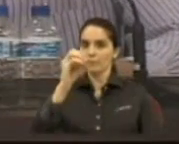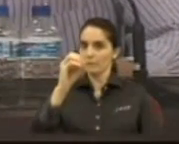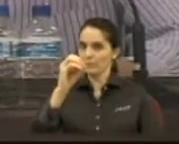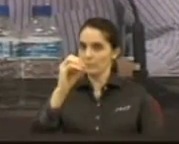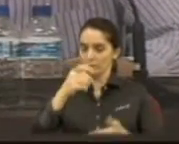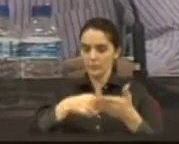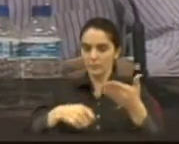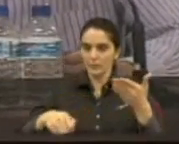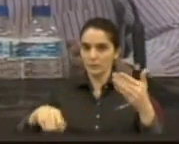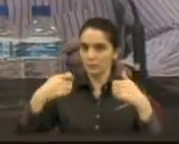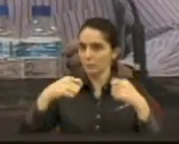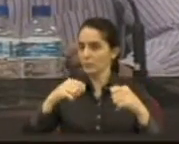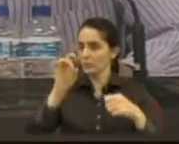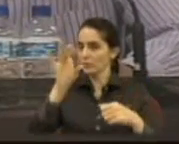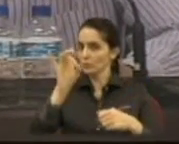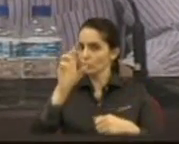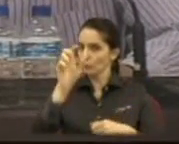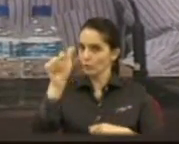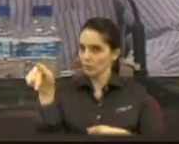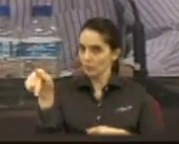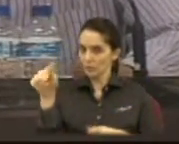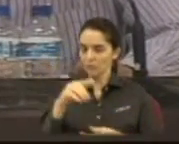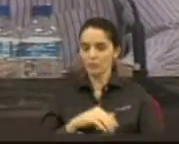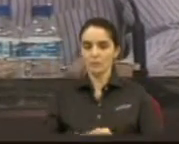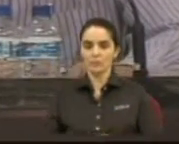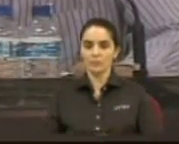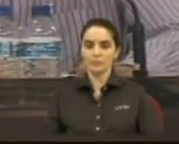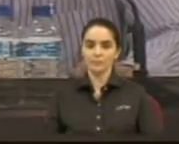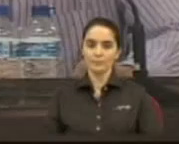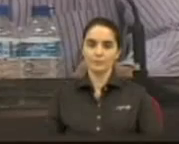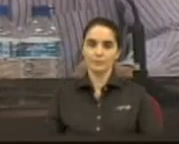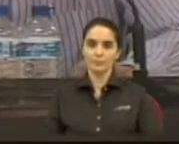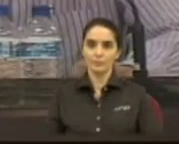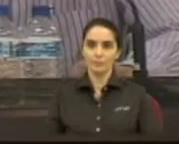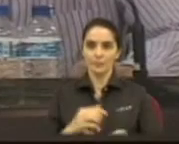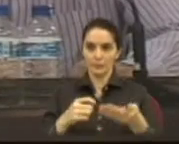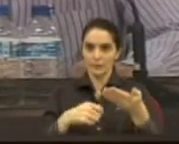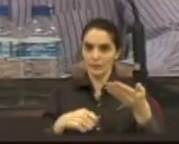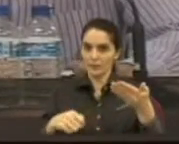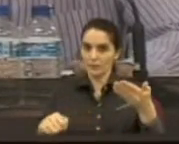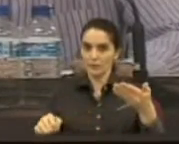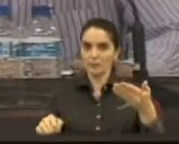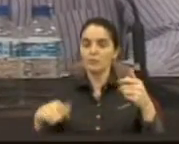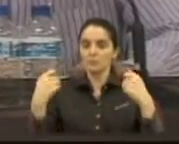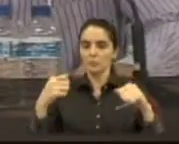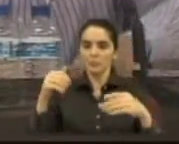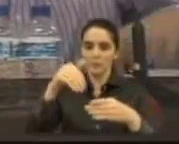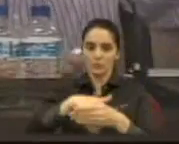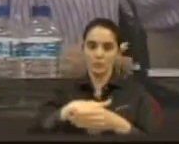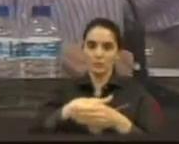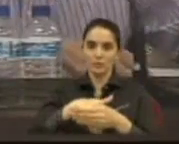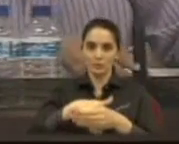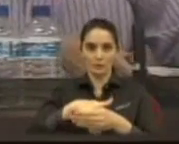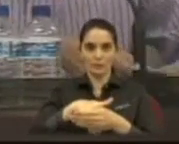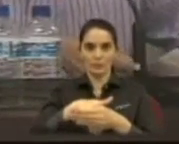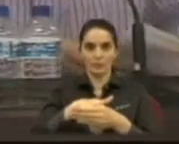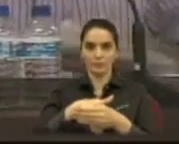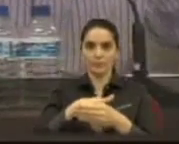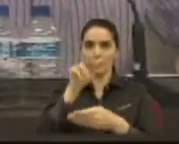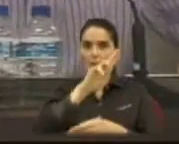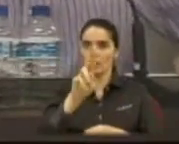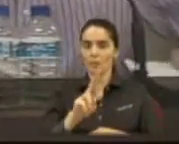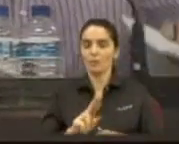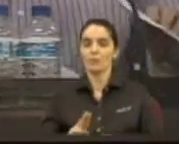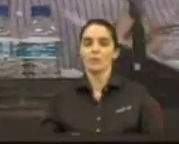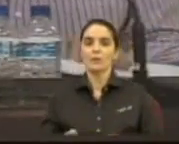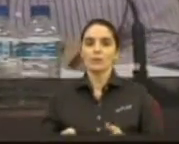assinaturas, quando é necessário apenas 7. Porém, as assinaturas não bastam, ele tem que ir à votação, e a votação é